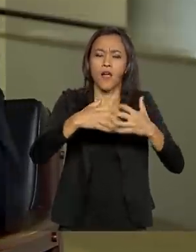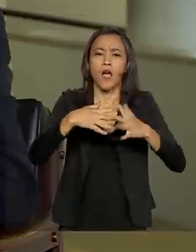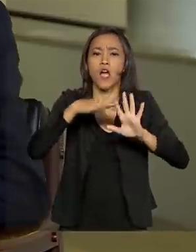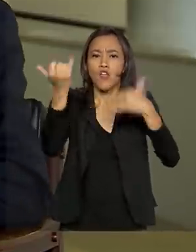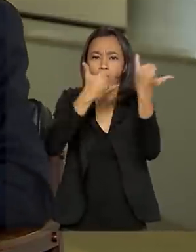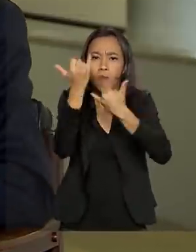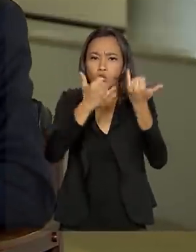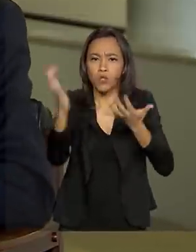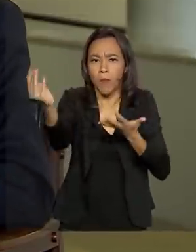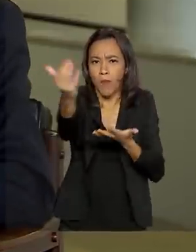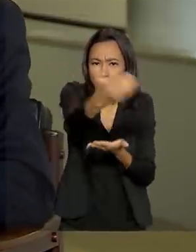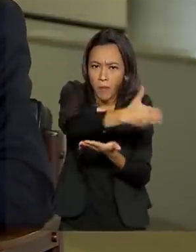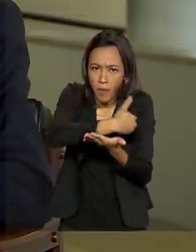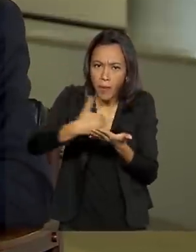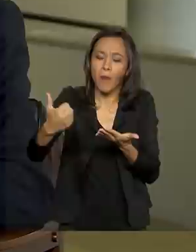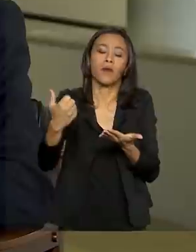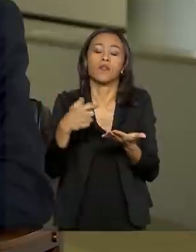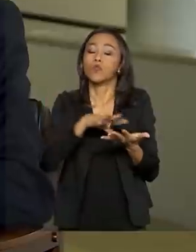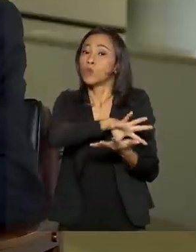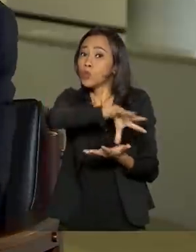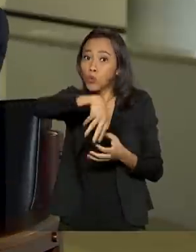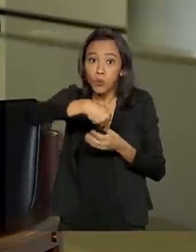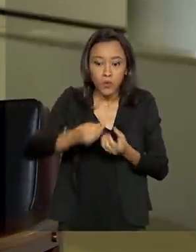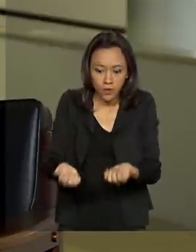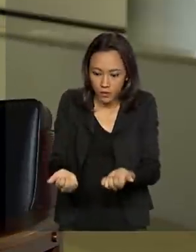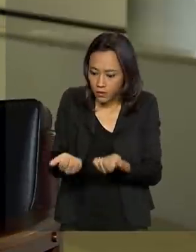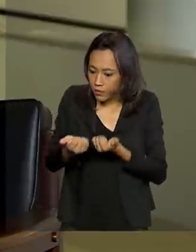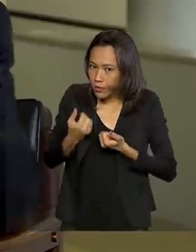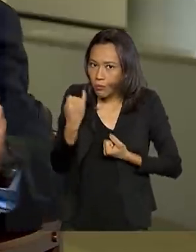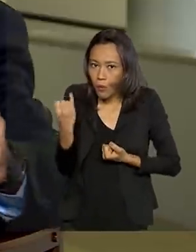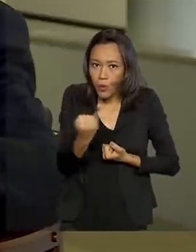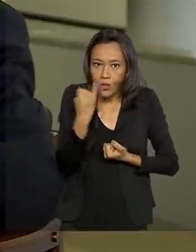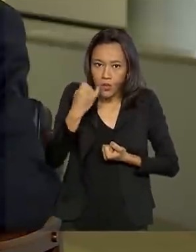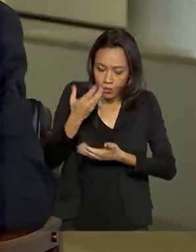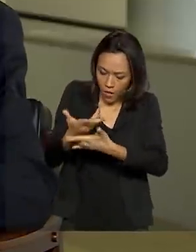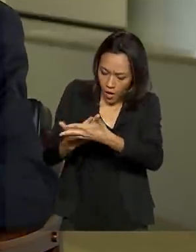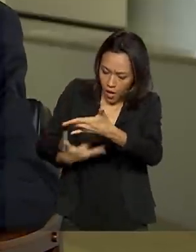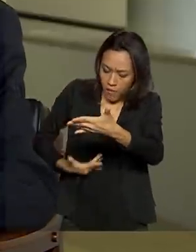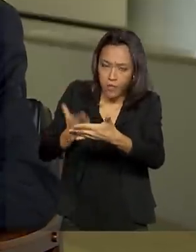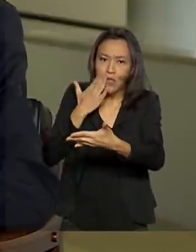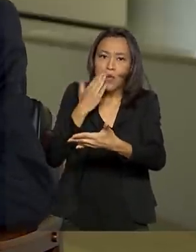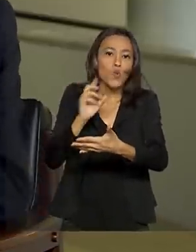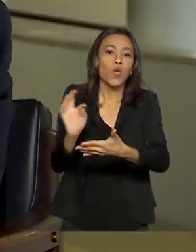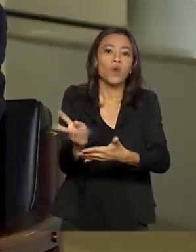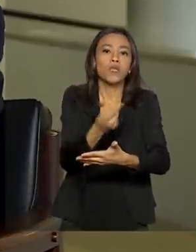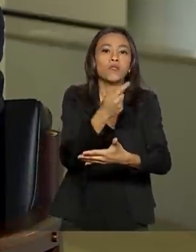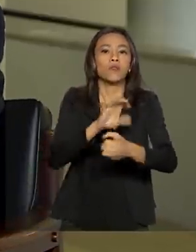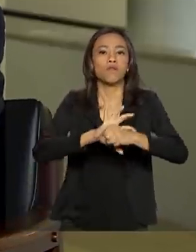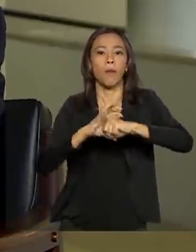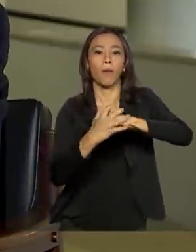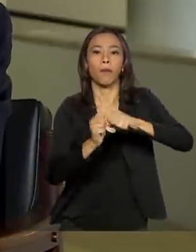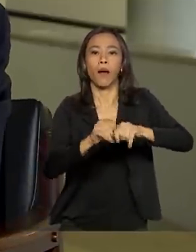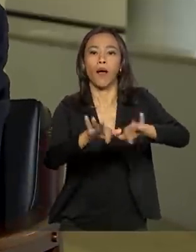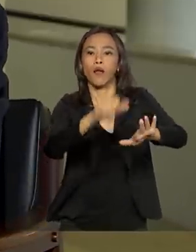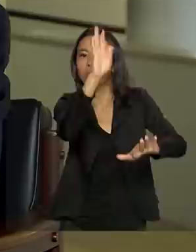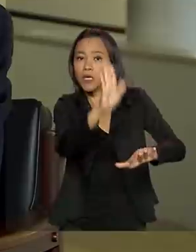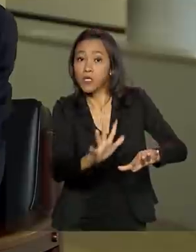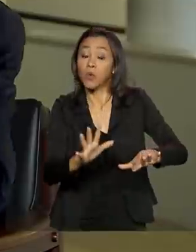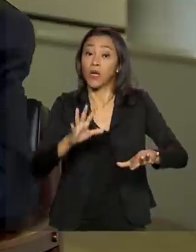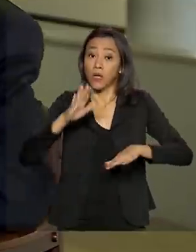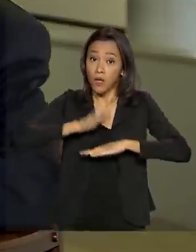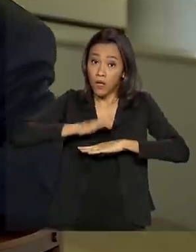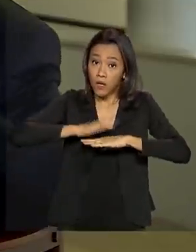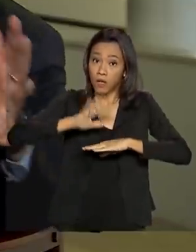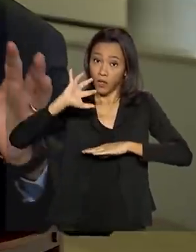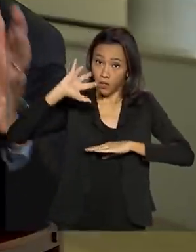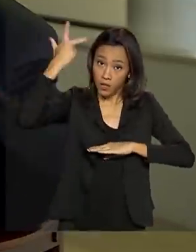com estatísticas, são extremamente válidos para o acompanhamento do Covid. Então, muitas decisões são tomadas